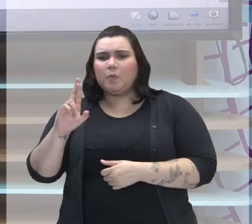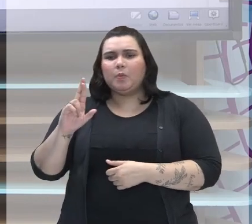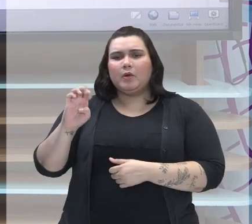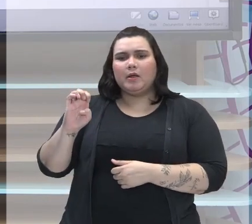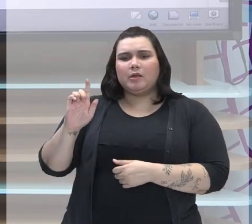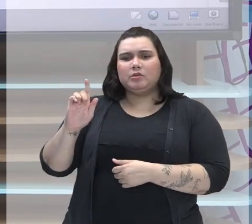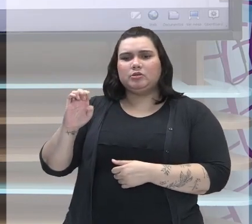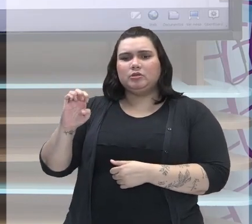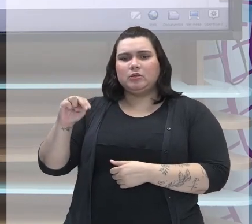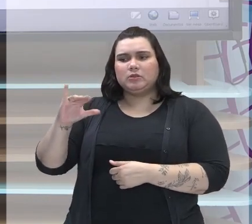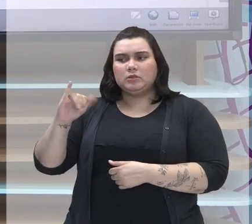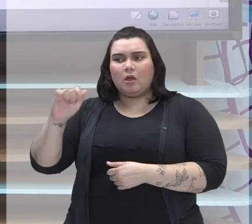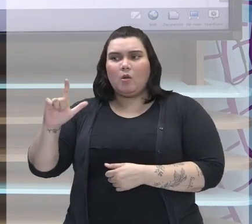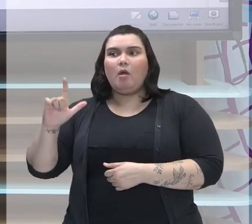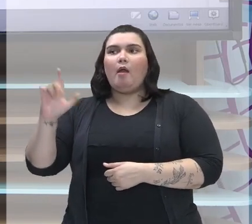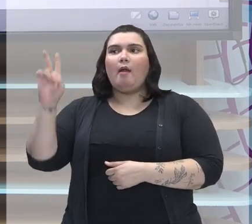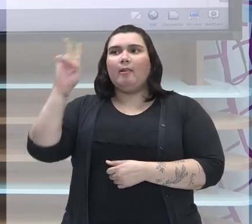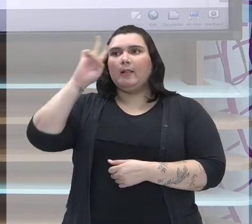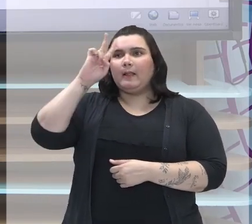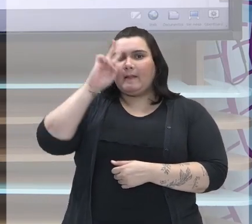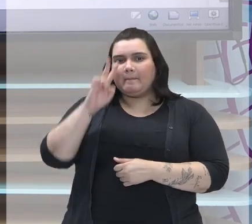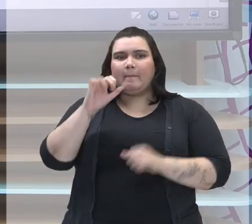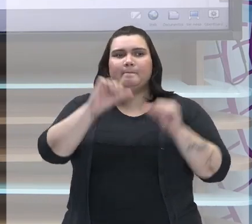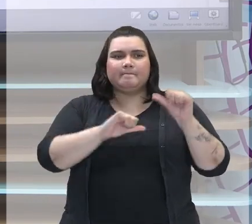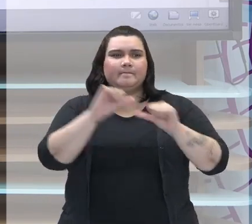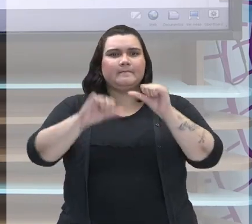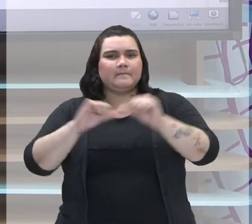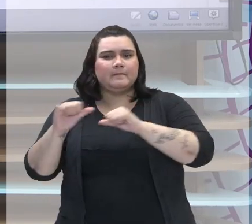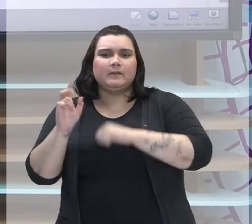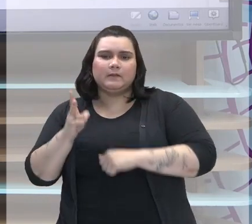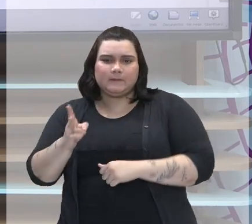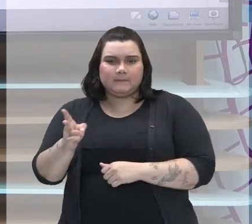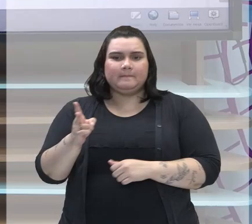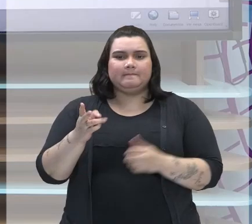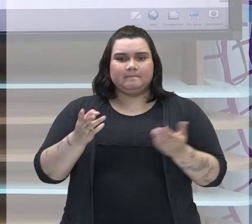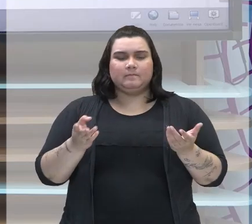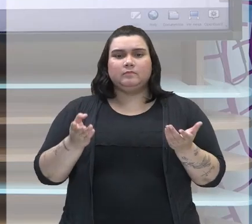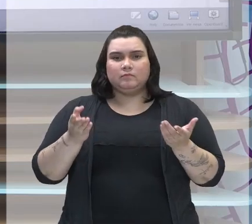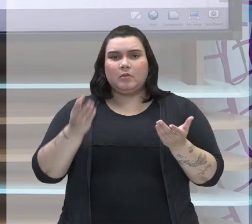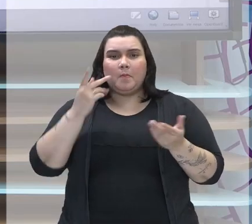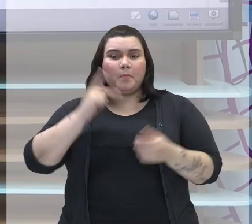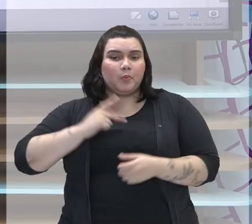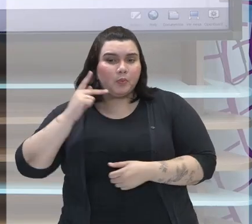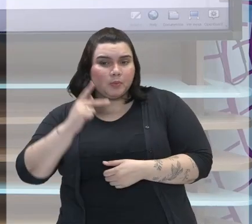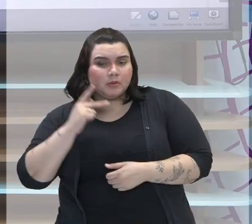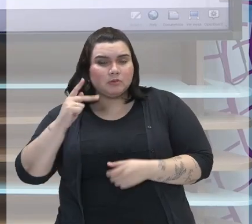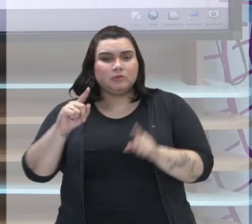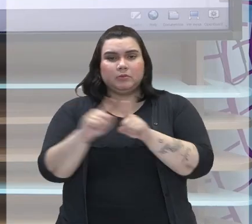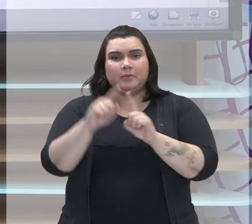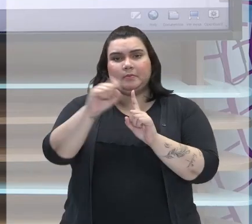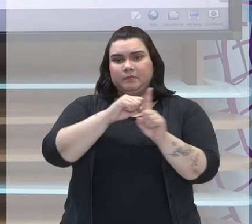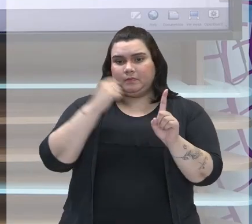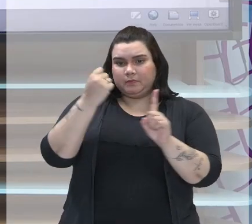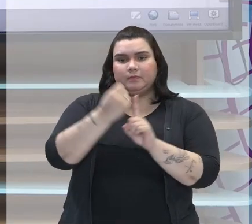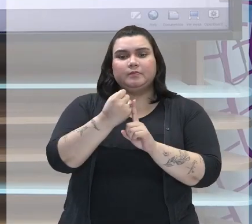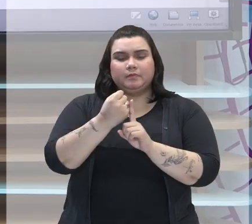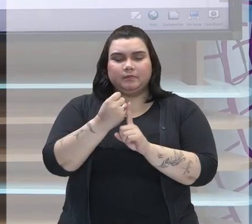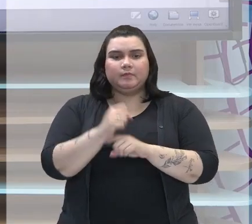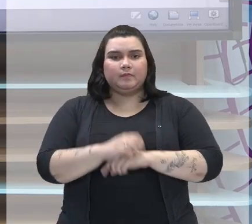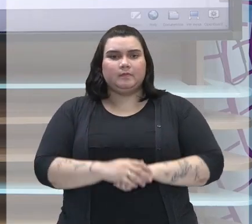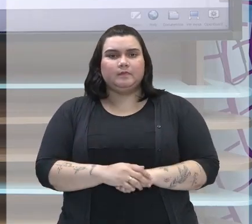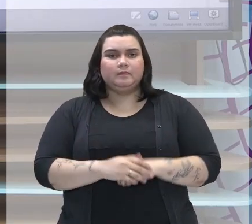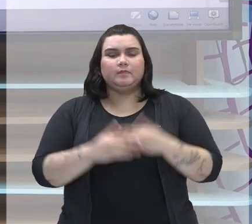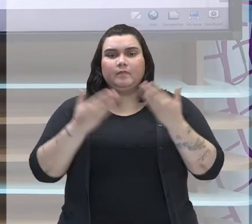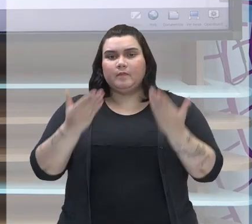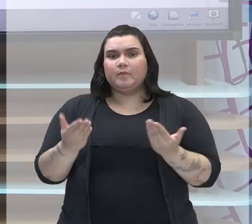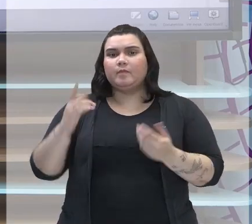vem logo na sua cabeça instabilidade. Instabilidade política e social. Então, você